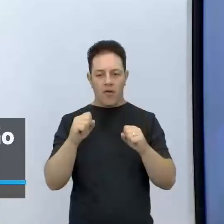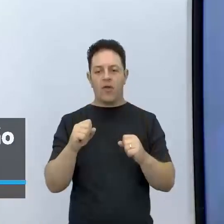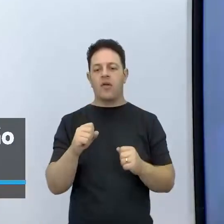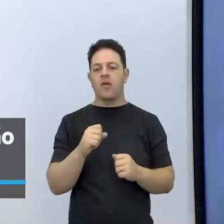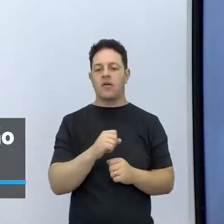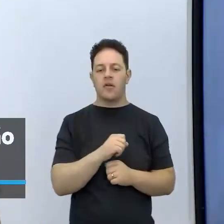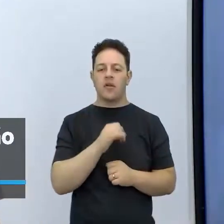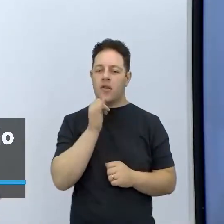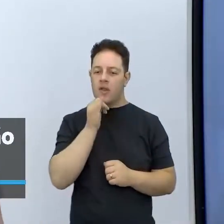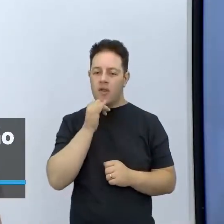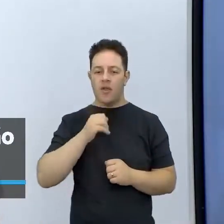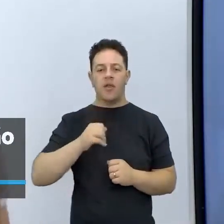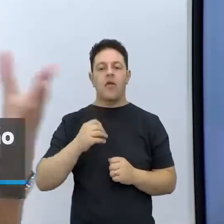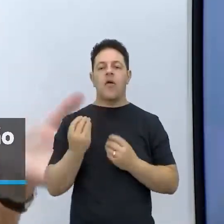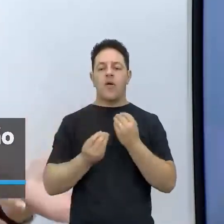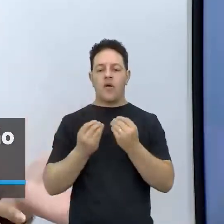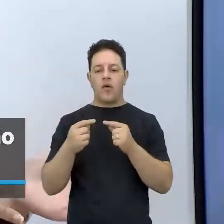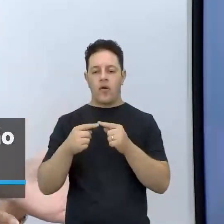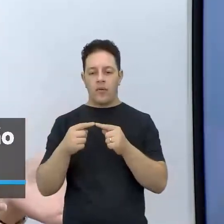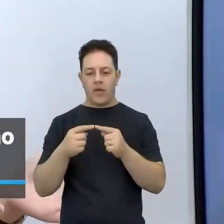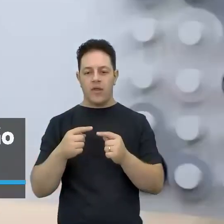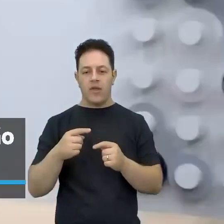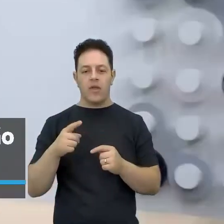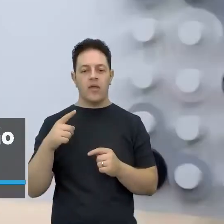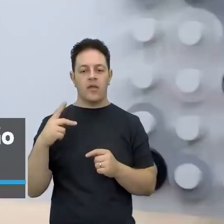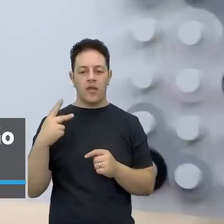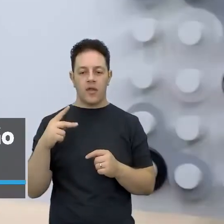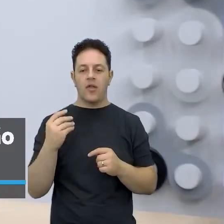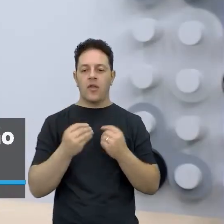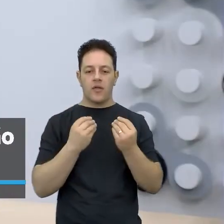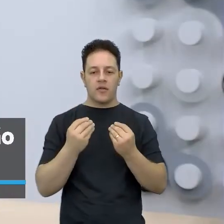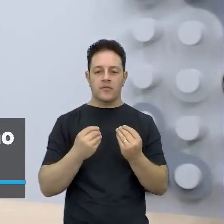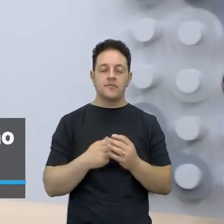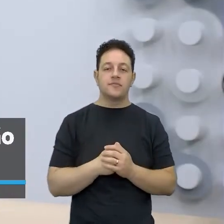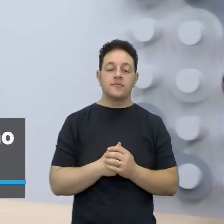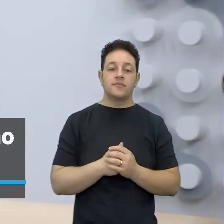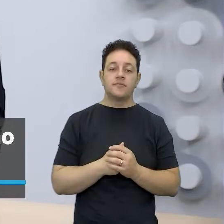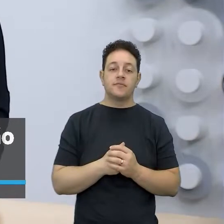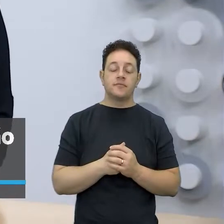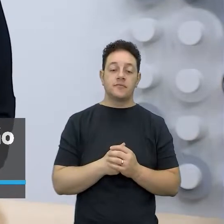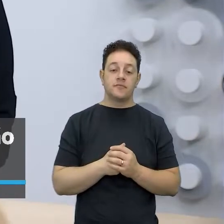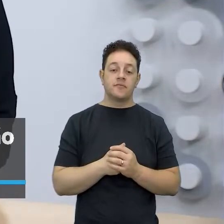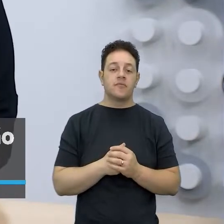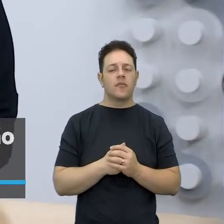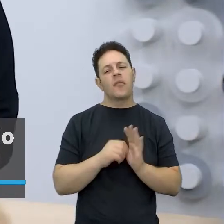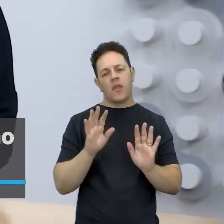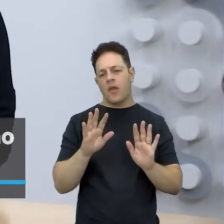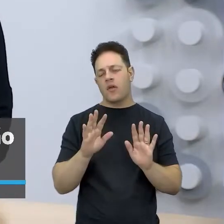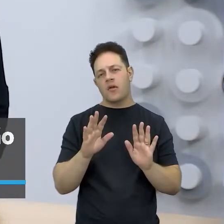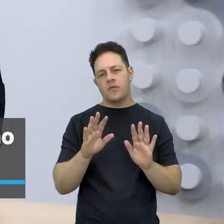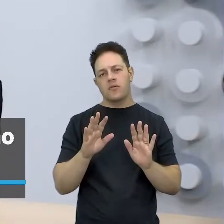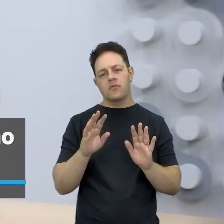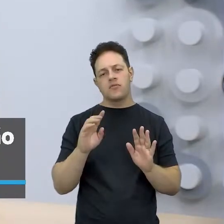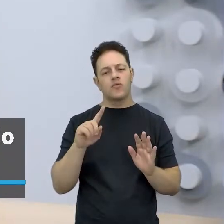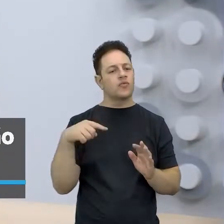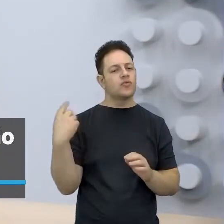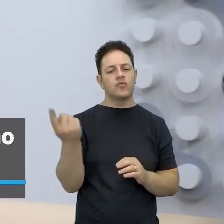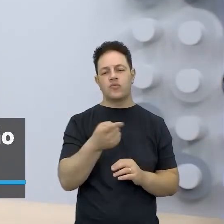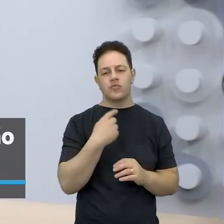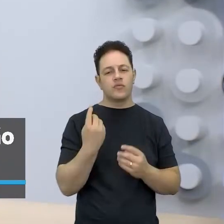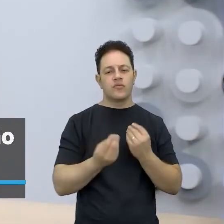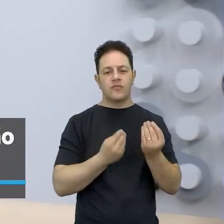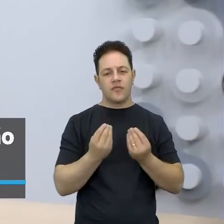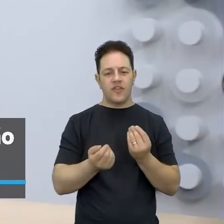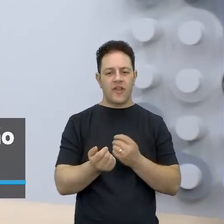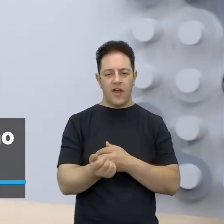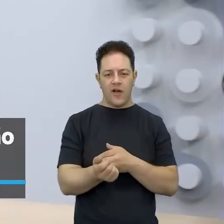não verbal, mas está relacionada com a verbal também dele. Você quer complementar, Não, André? acho que é todo um cenário ali. Não é um cenário de